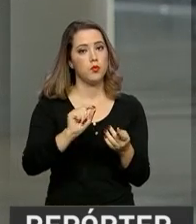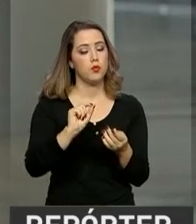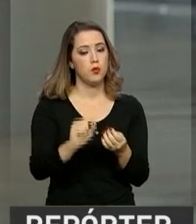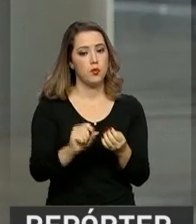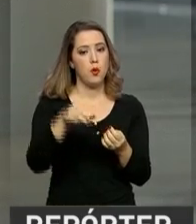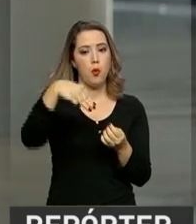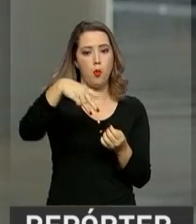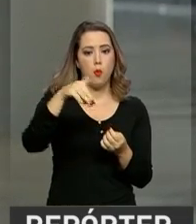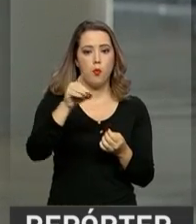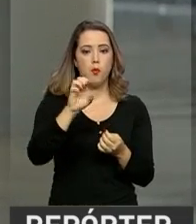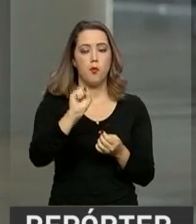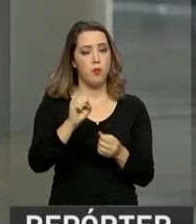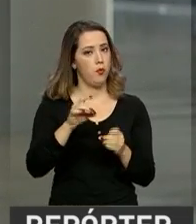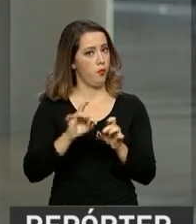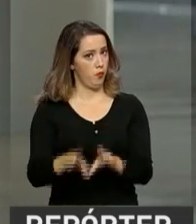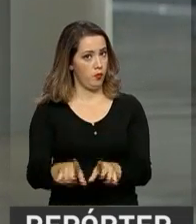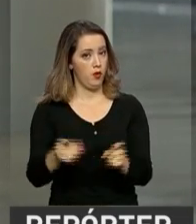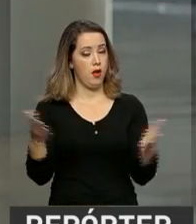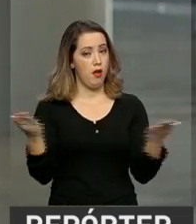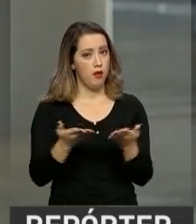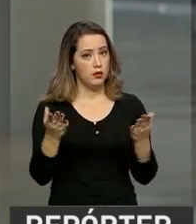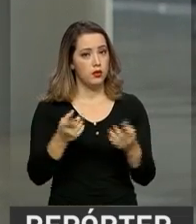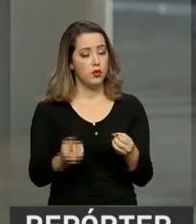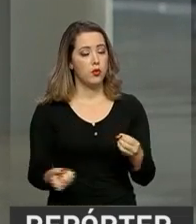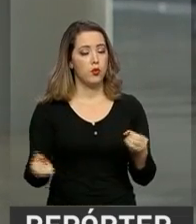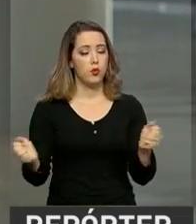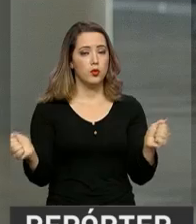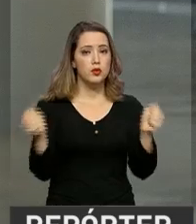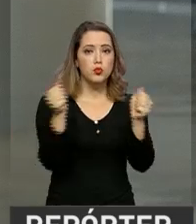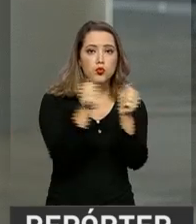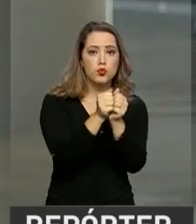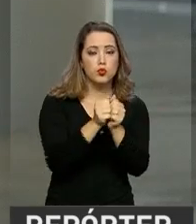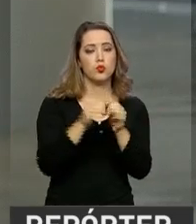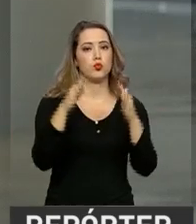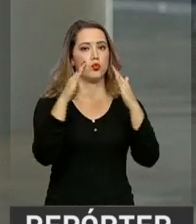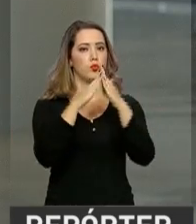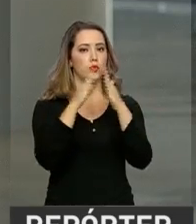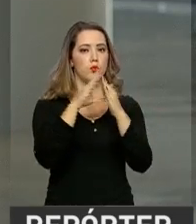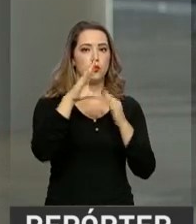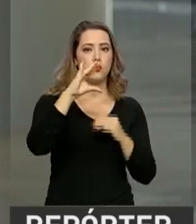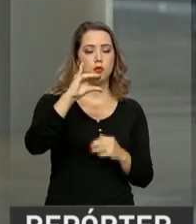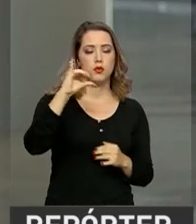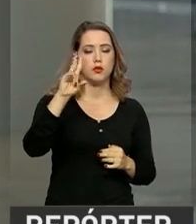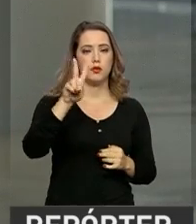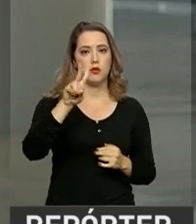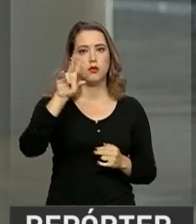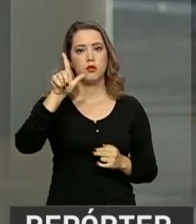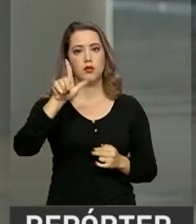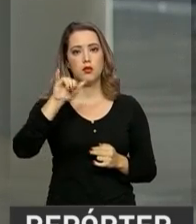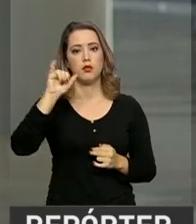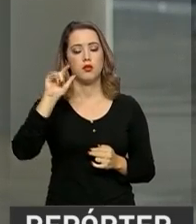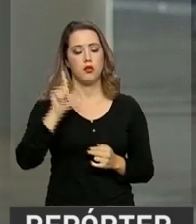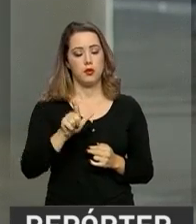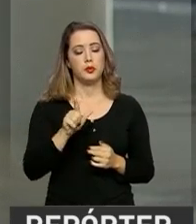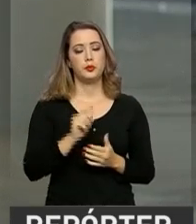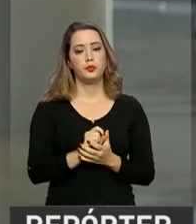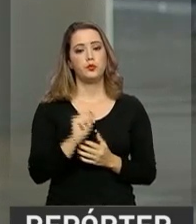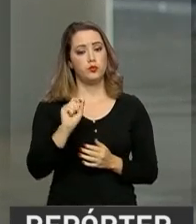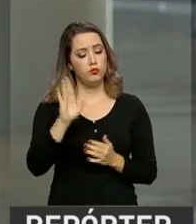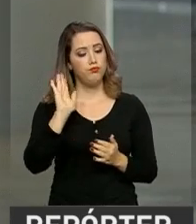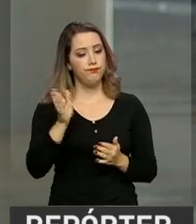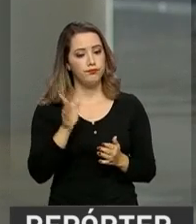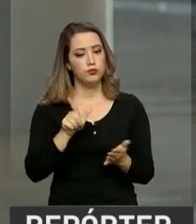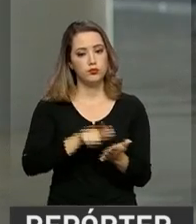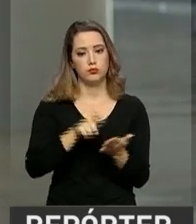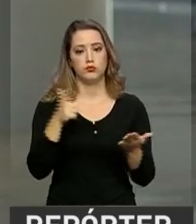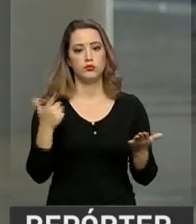Desenvolvimento Social e Agrário e passam a estar vinculadas então à Casa Civil da presidência da república isso foi publicado no Diário Oficial